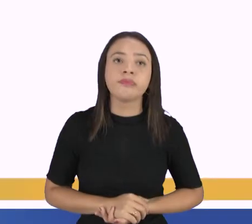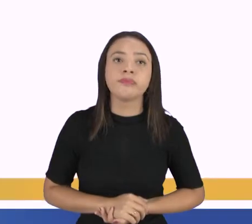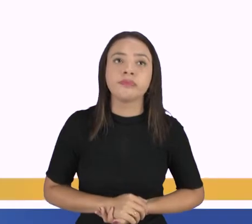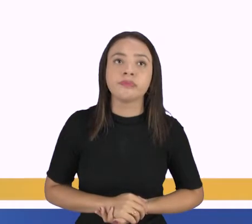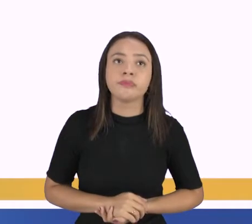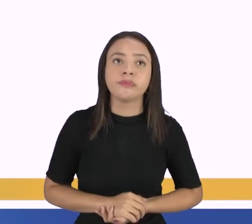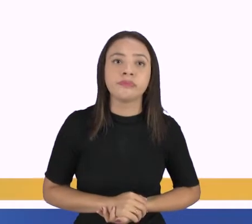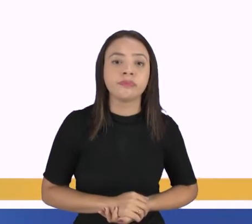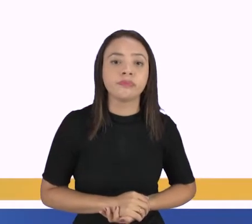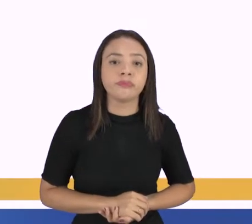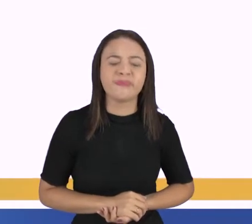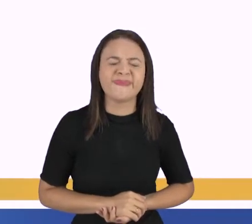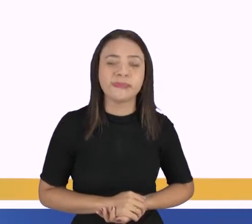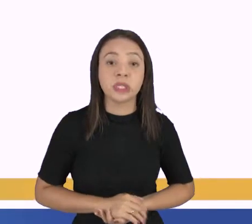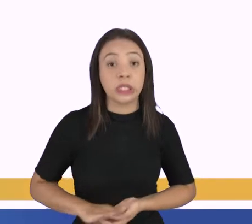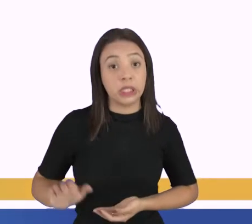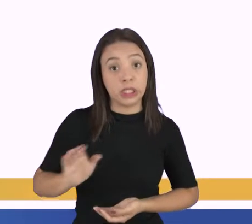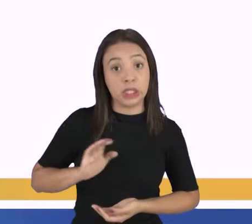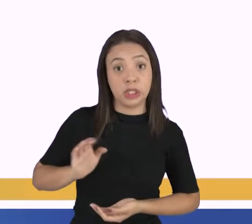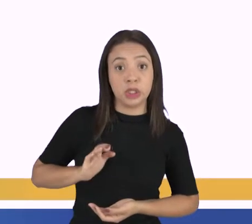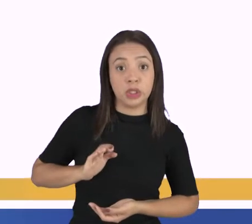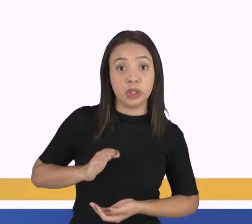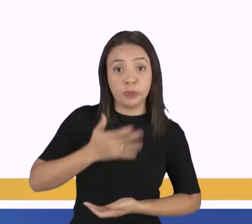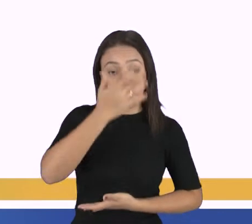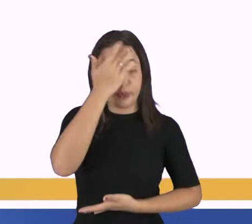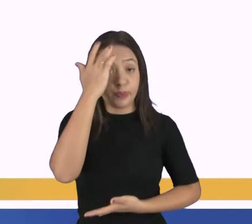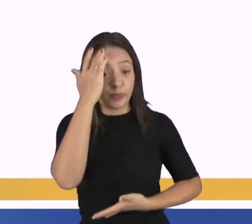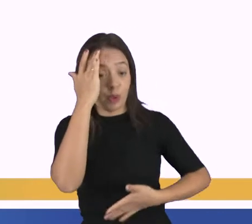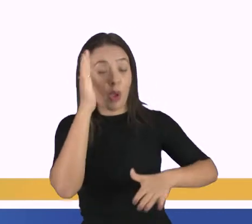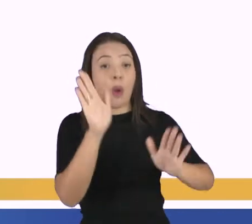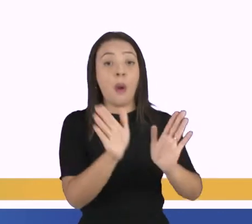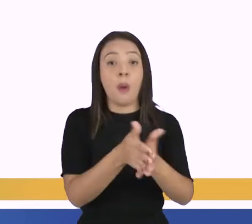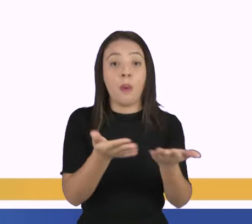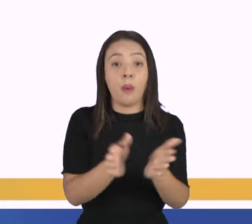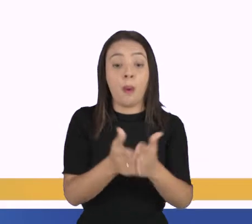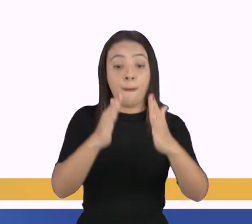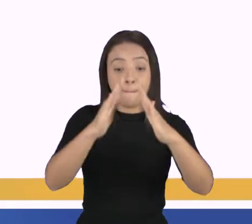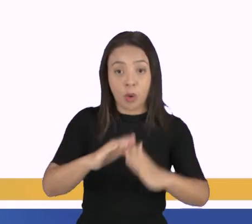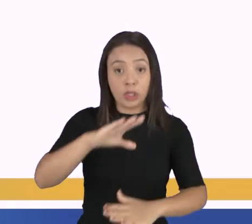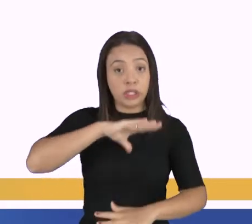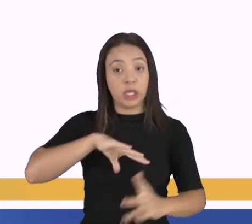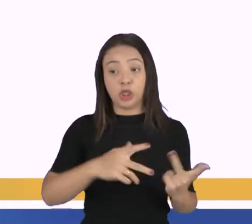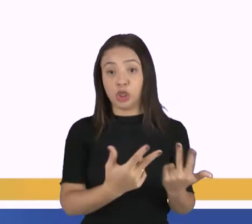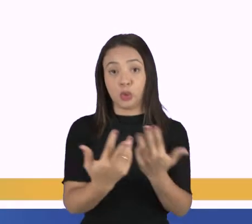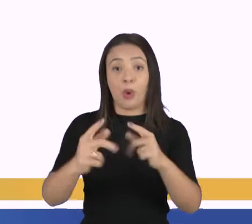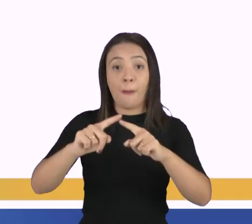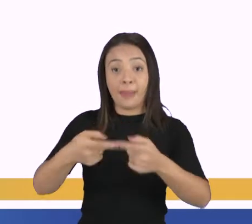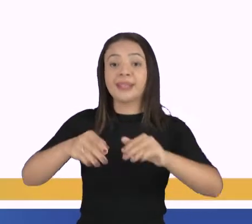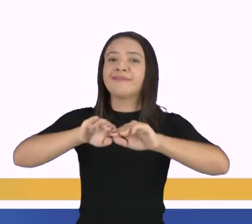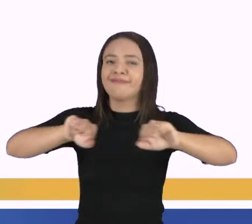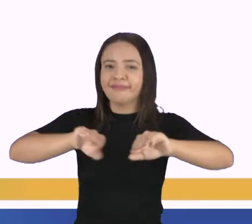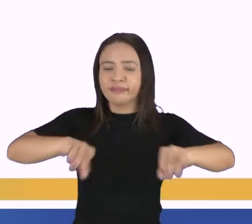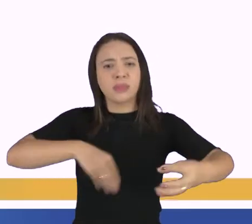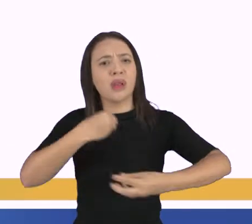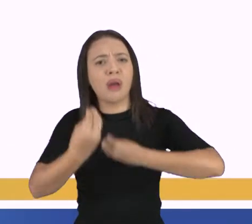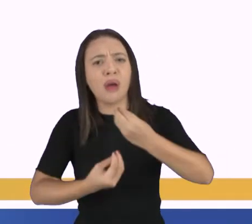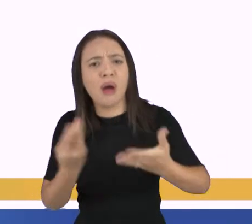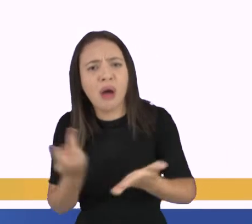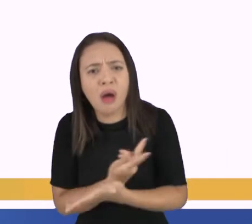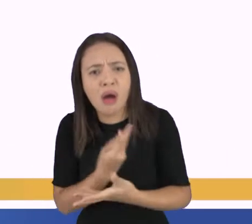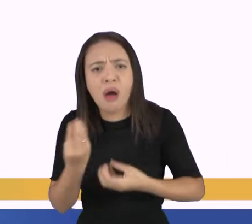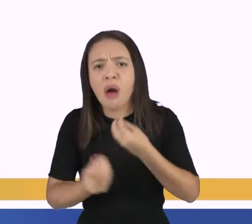Então, ricos e pobres dividem a mesma cidade, mas não os mesmos espaços. Observem aqui,